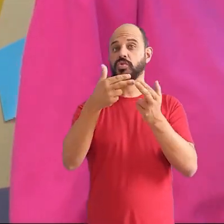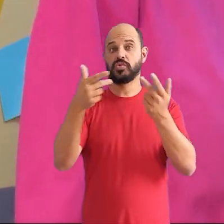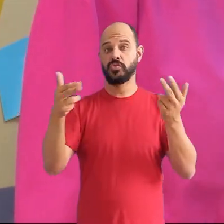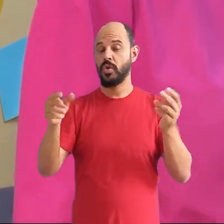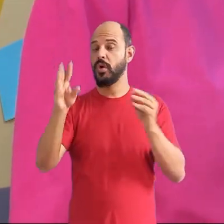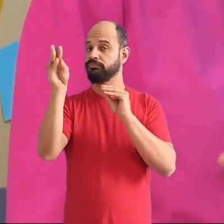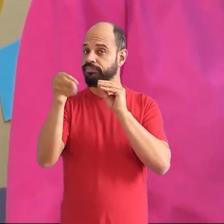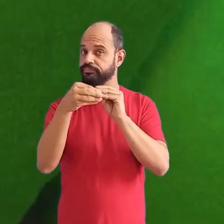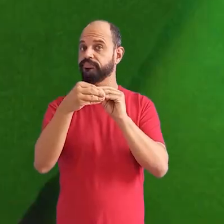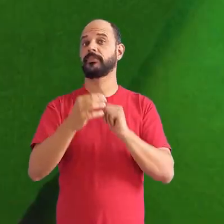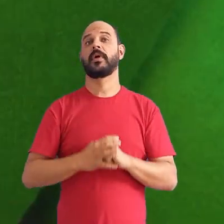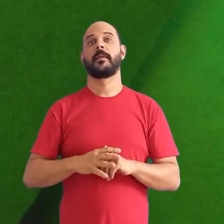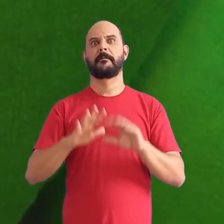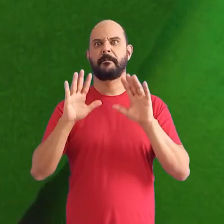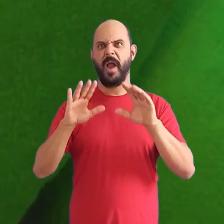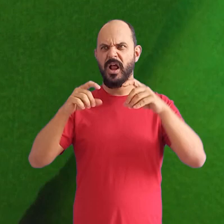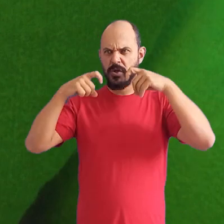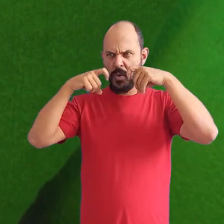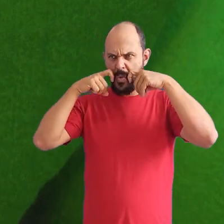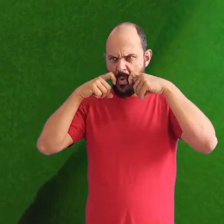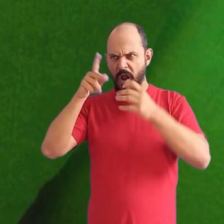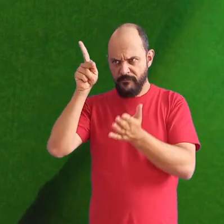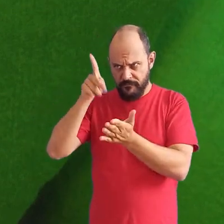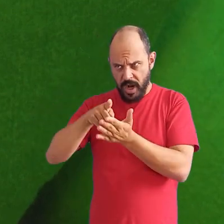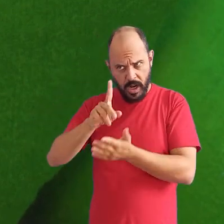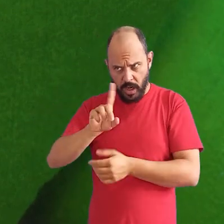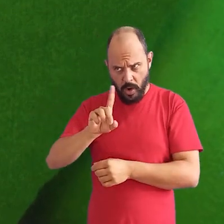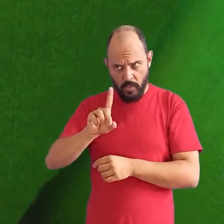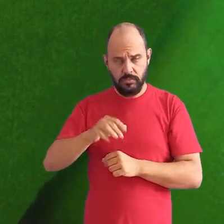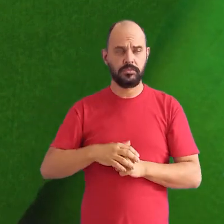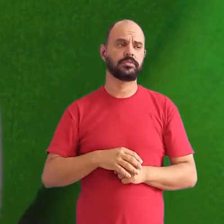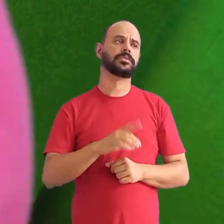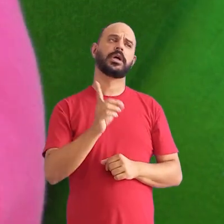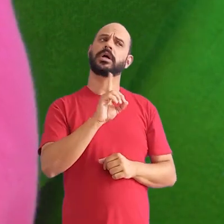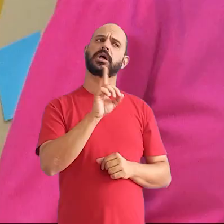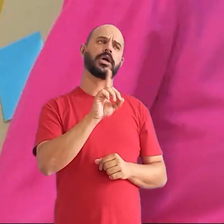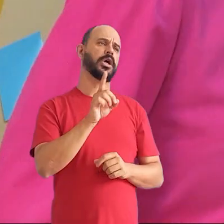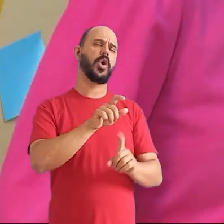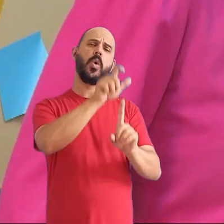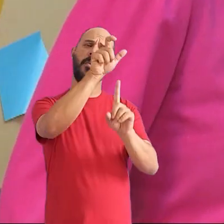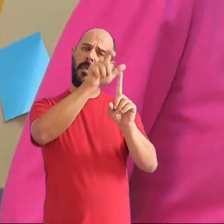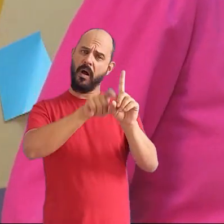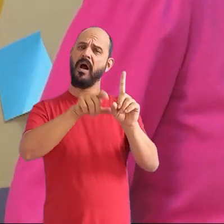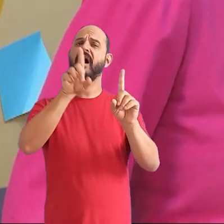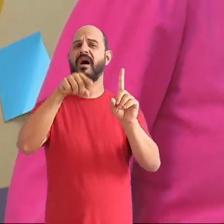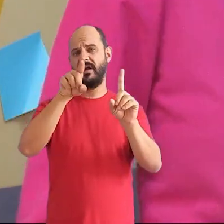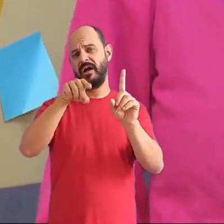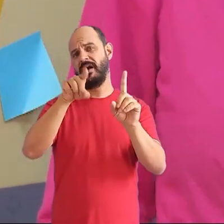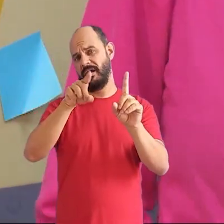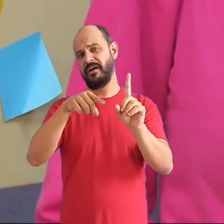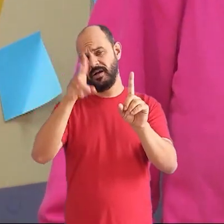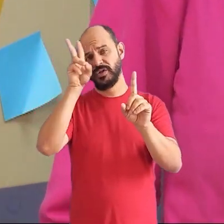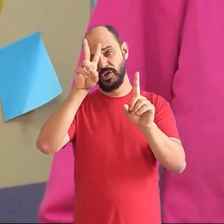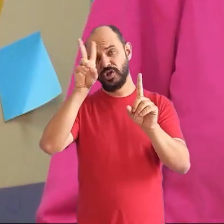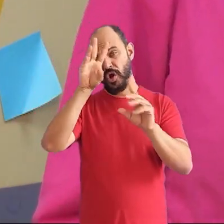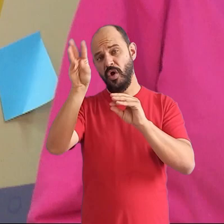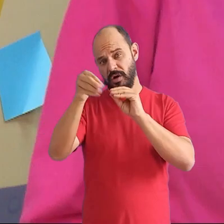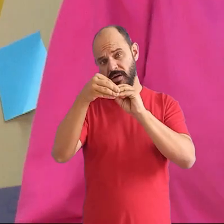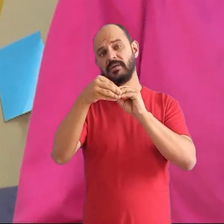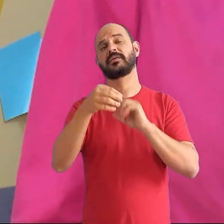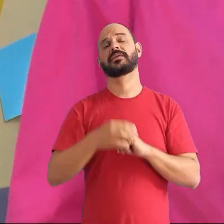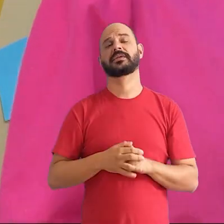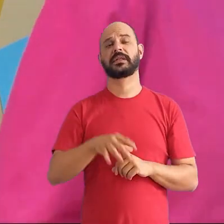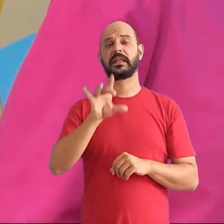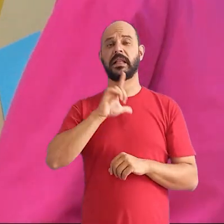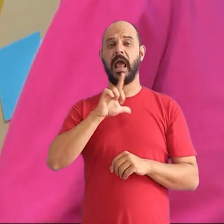histórias e os nossos contos. Mas o Drácula é real, não é, Gláucia? Não é não, Léo. Ele é só o personagem